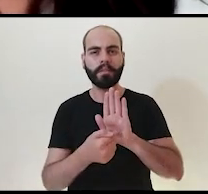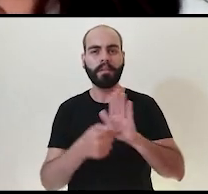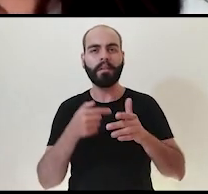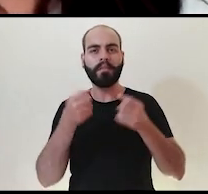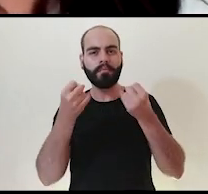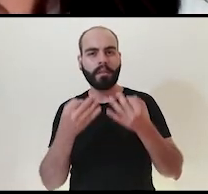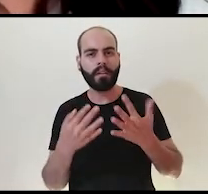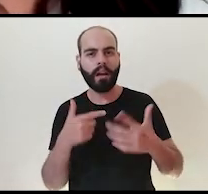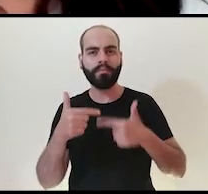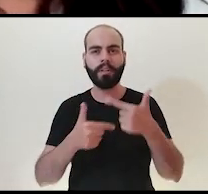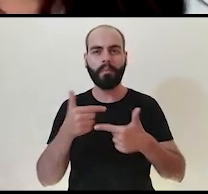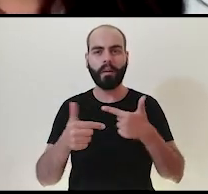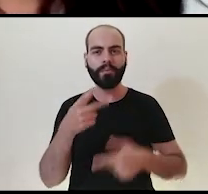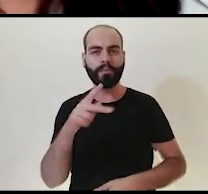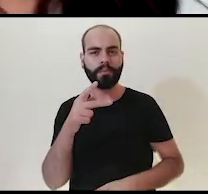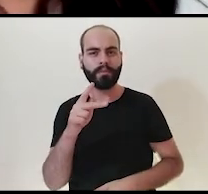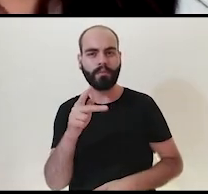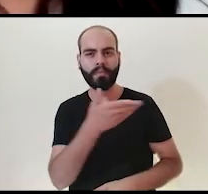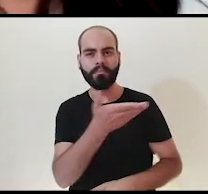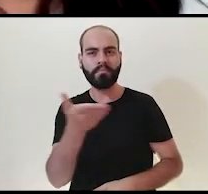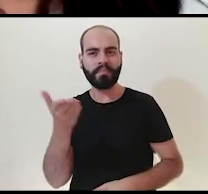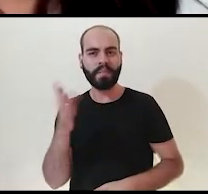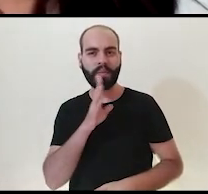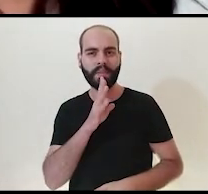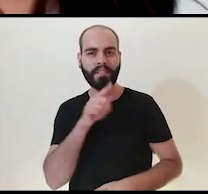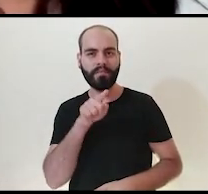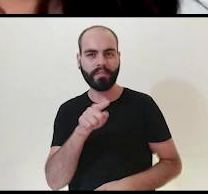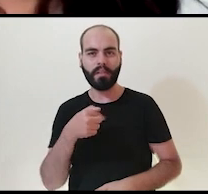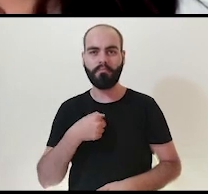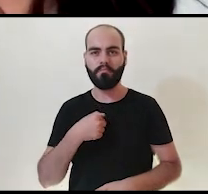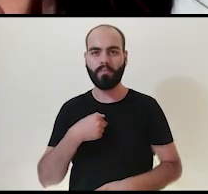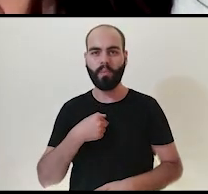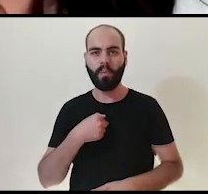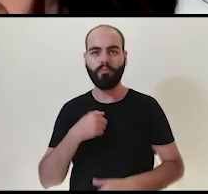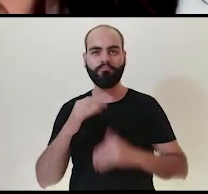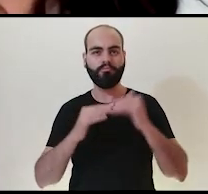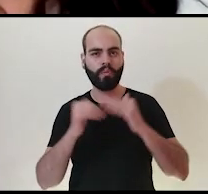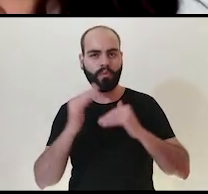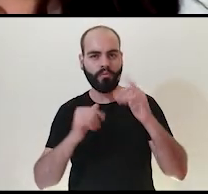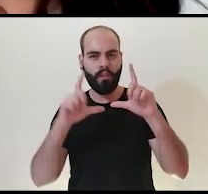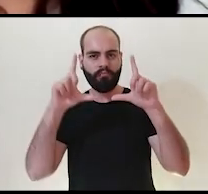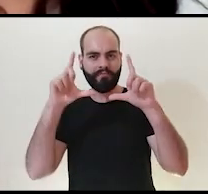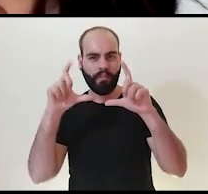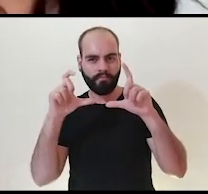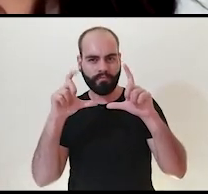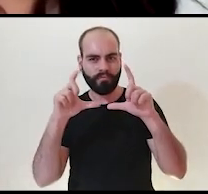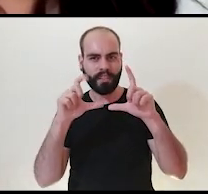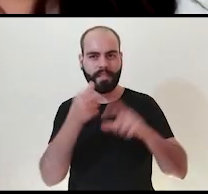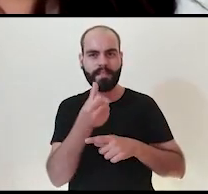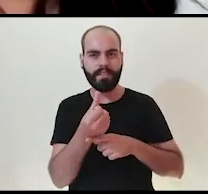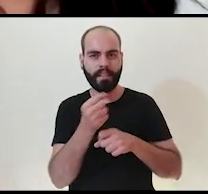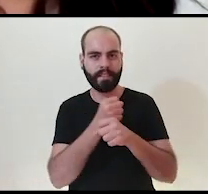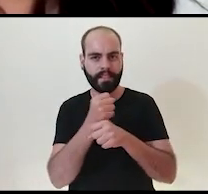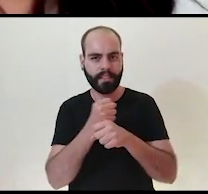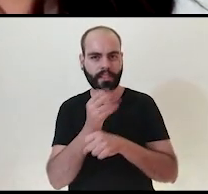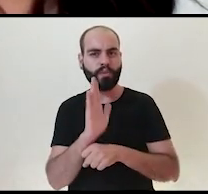conhecer. Sim, então, eu sou fotógrafa há 6 anos já, eu me especializei